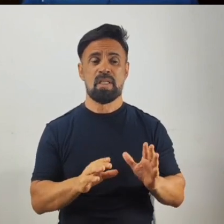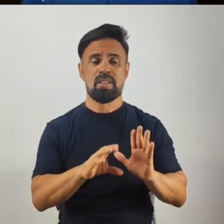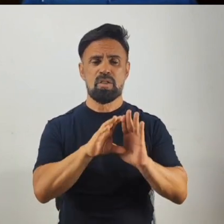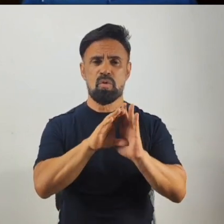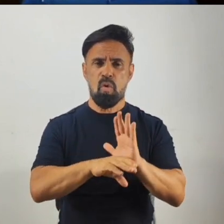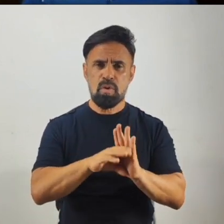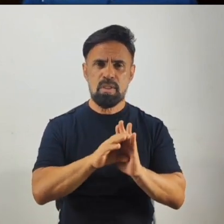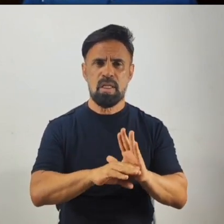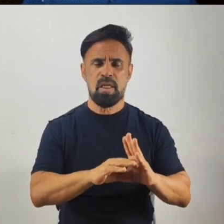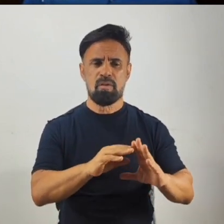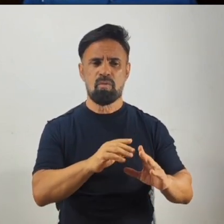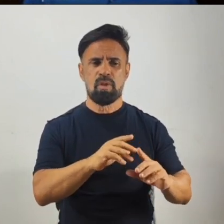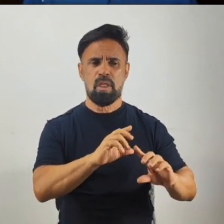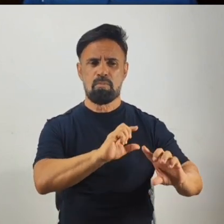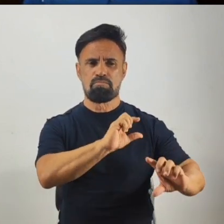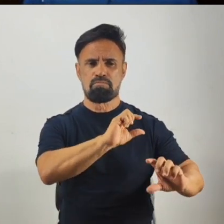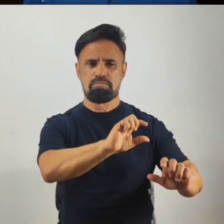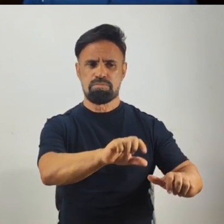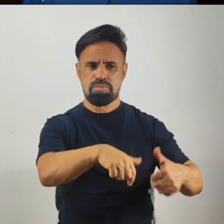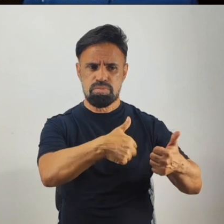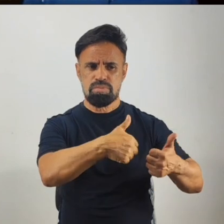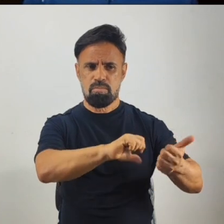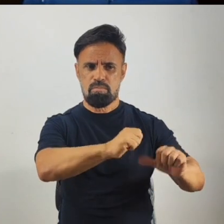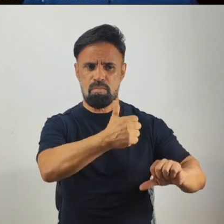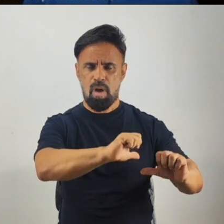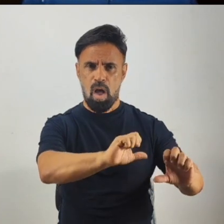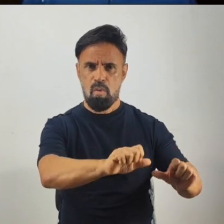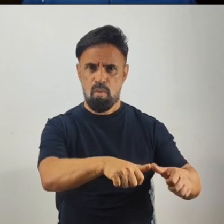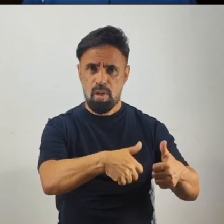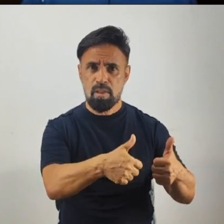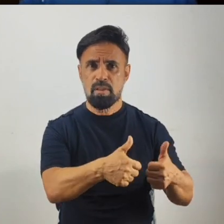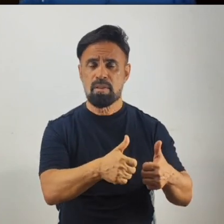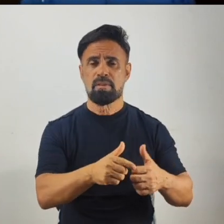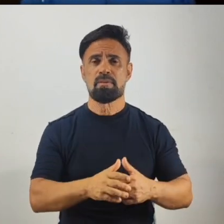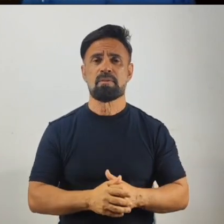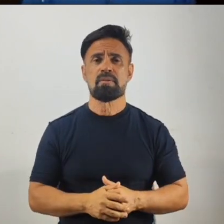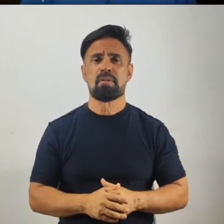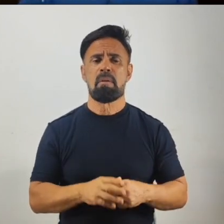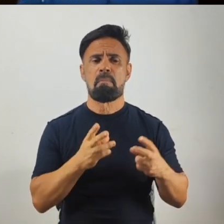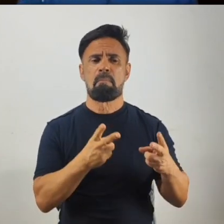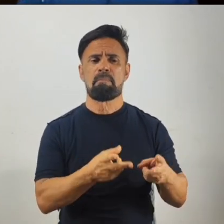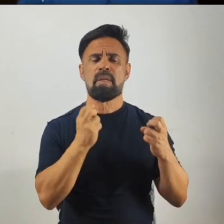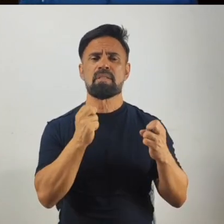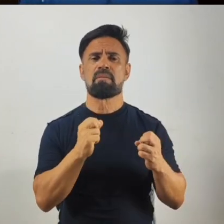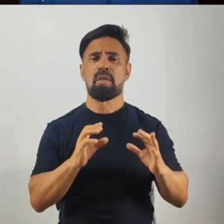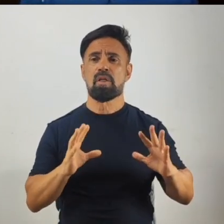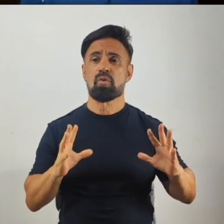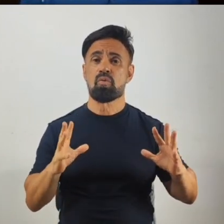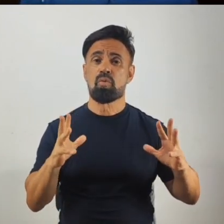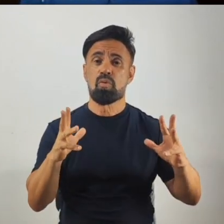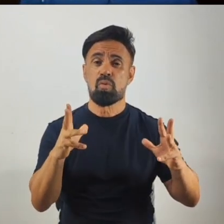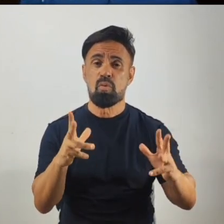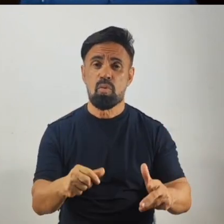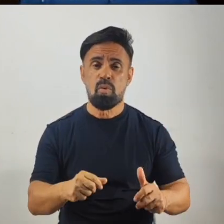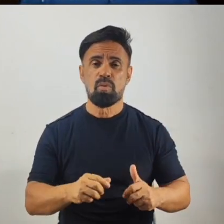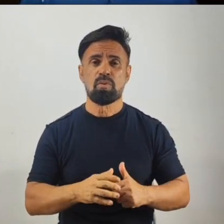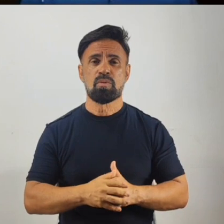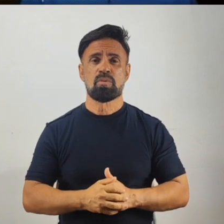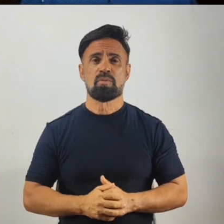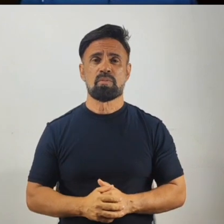Esses conceitos de qualidade, eles nos levam a perceber que todos